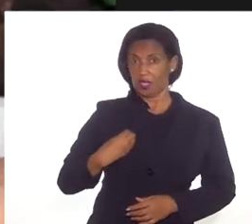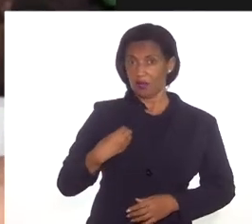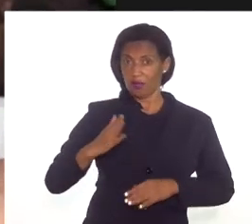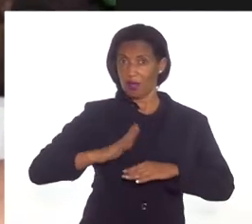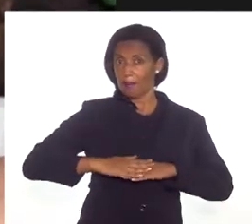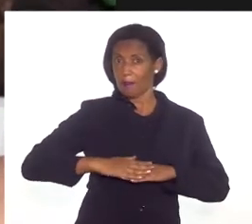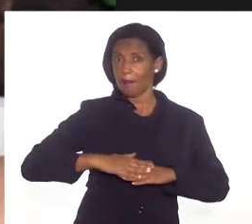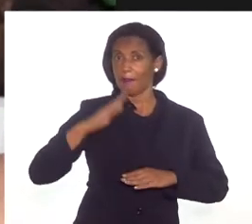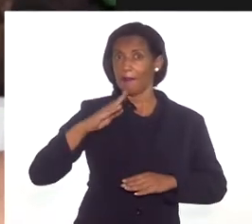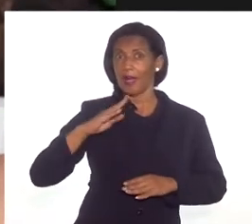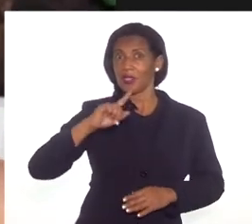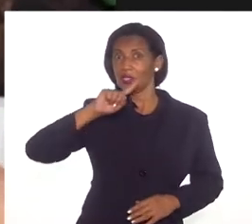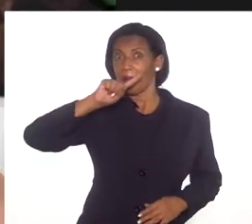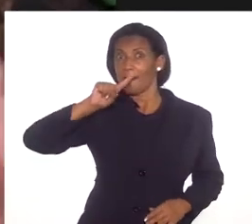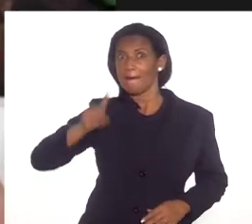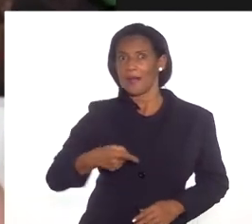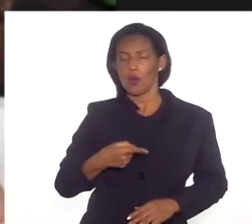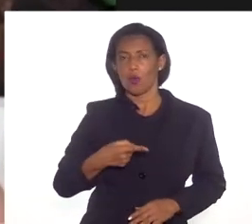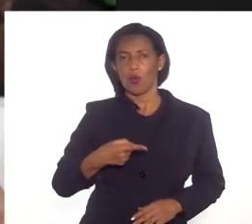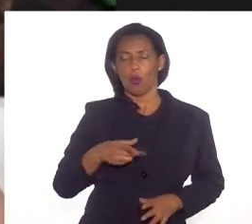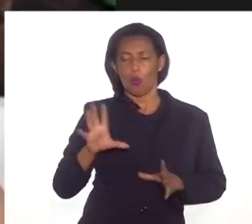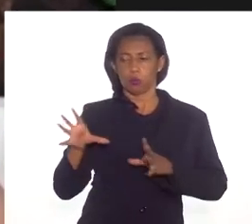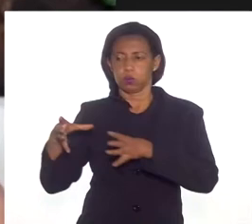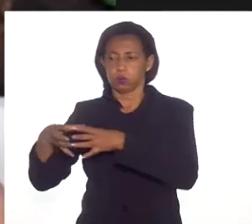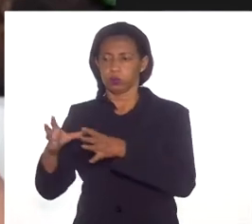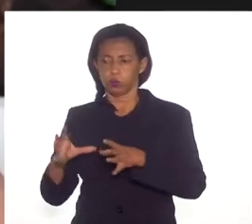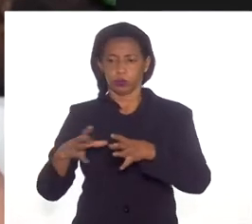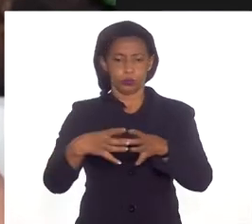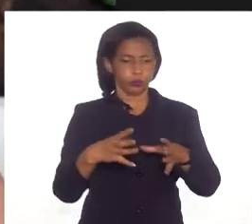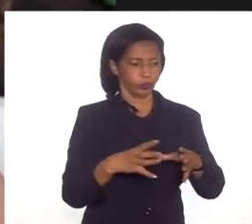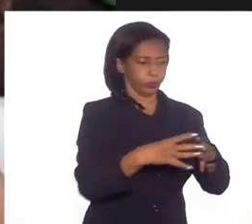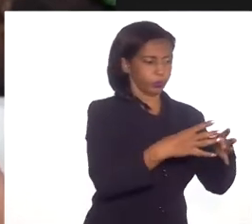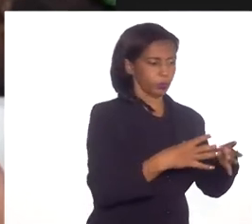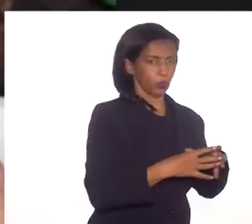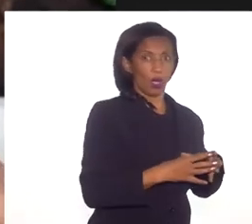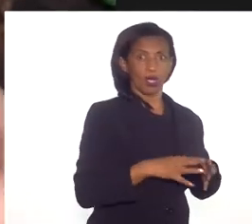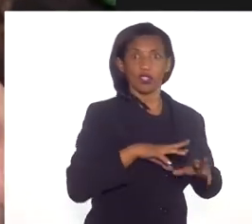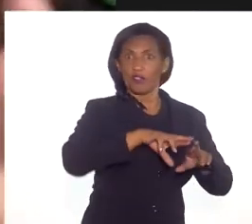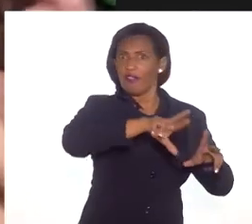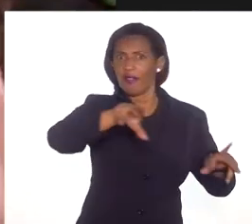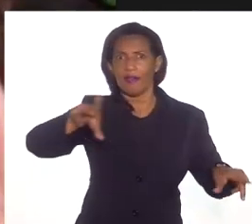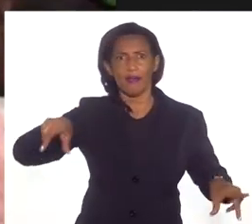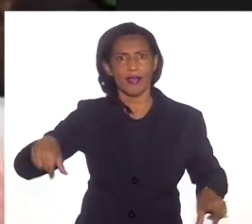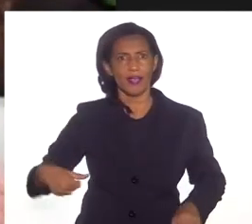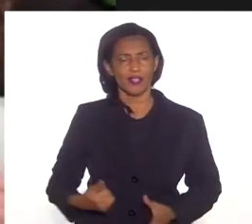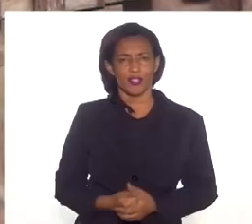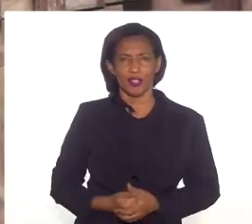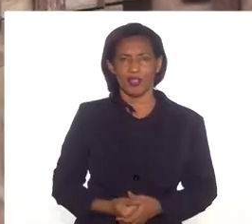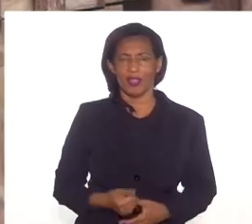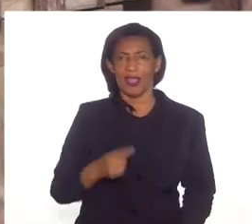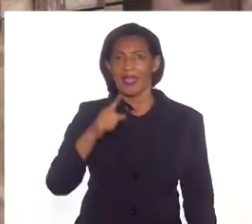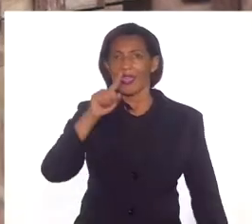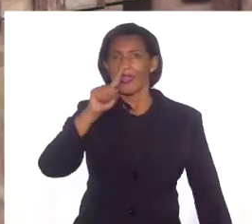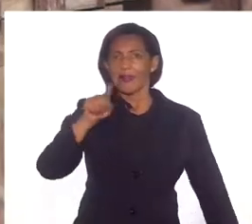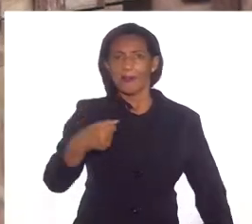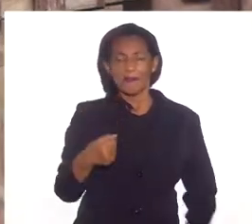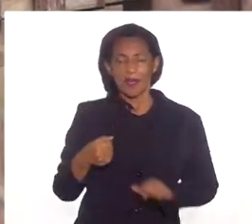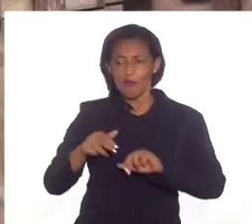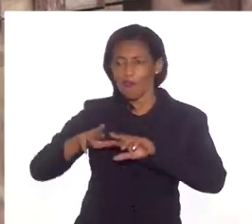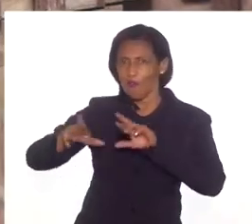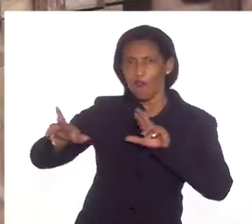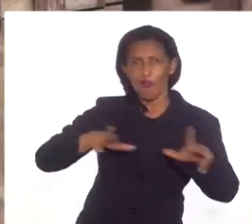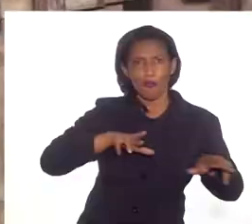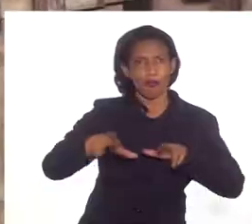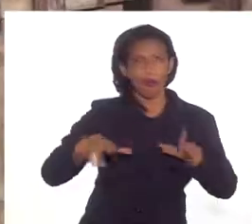aqui eram mais de 1.000 povos diferentes. Eram 1.000 formas de olhar para o mundo. Eram 1.000 formas de